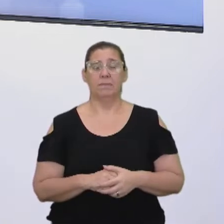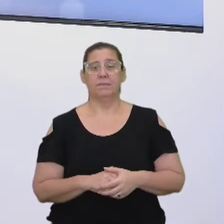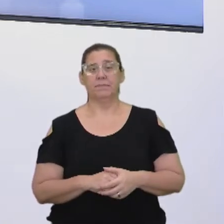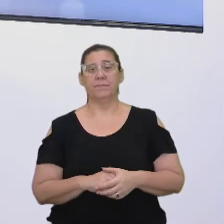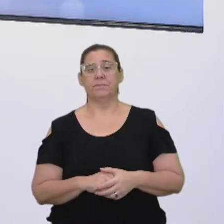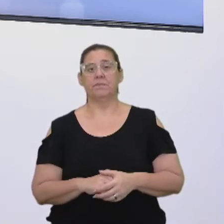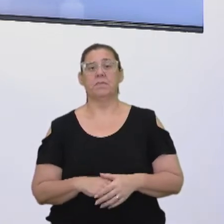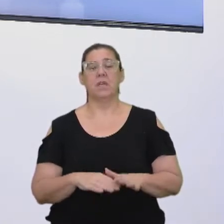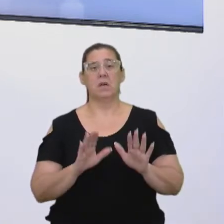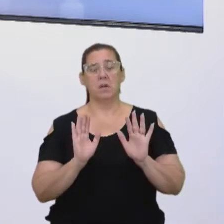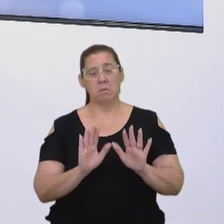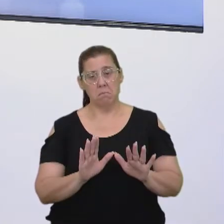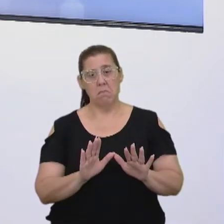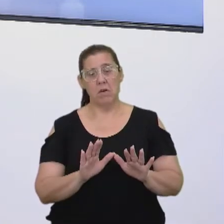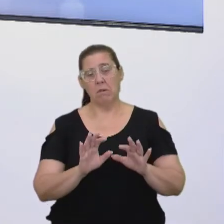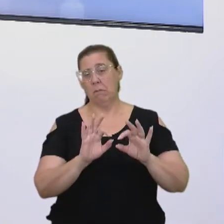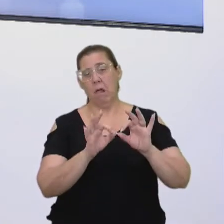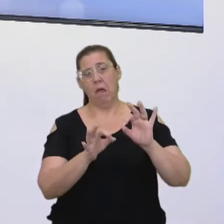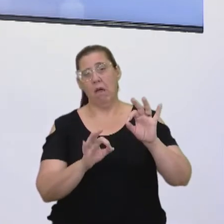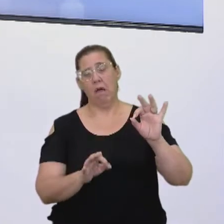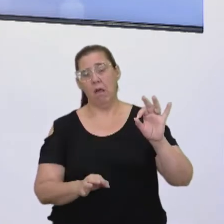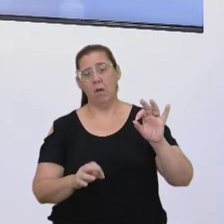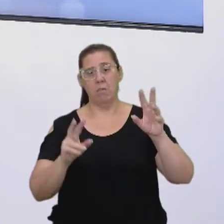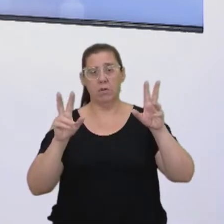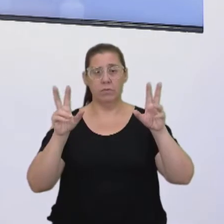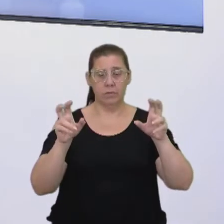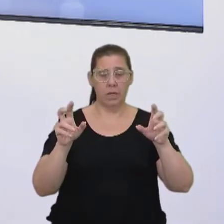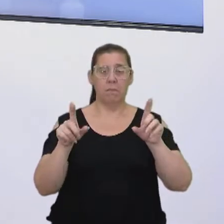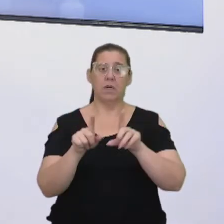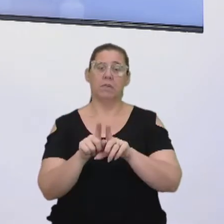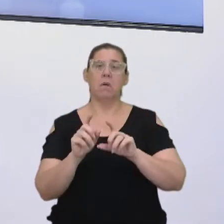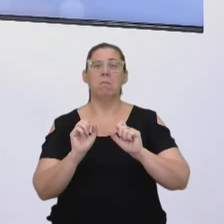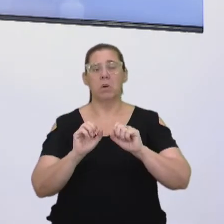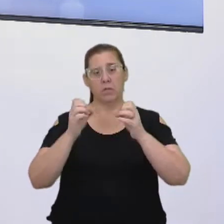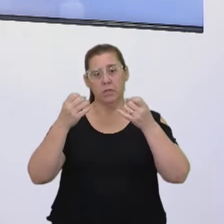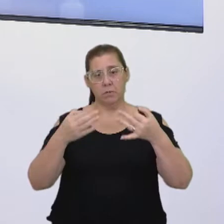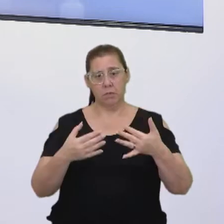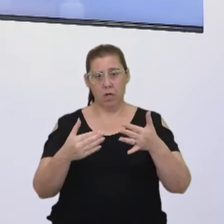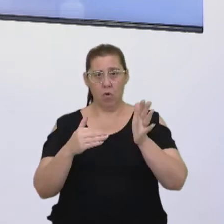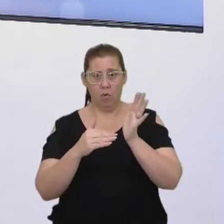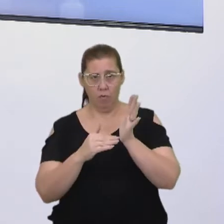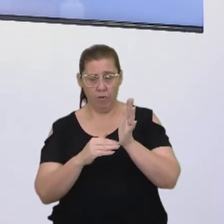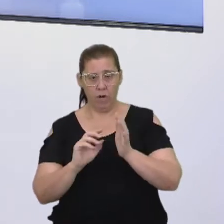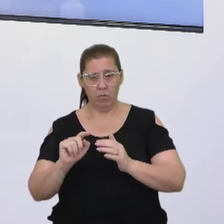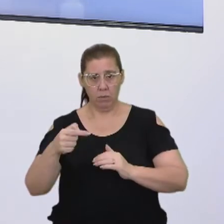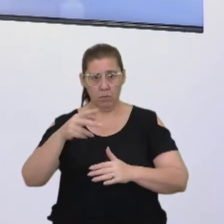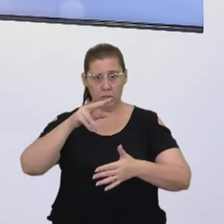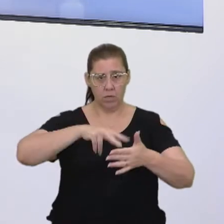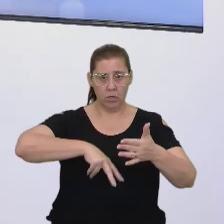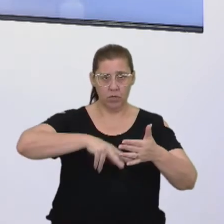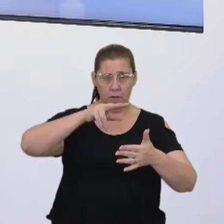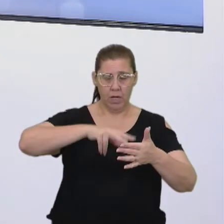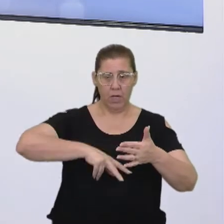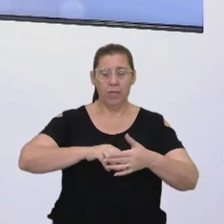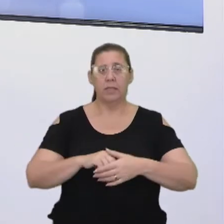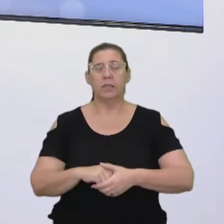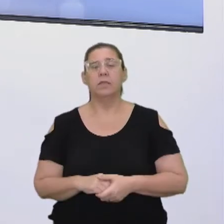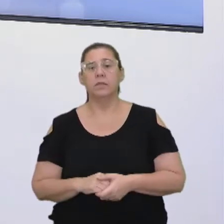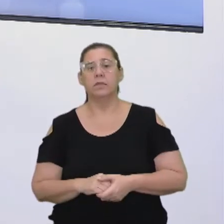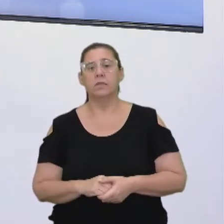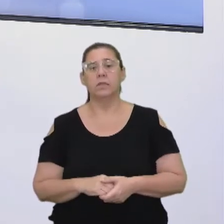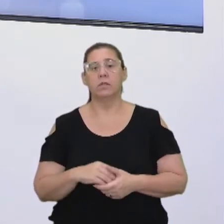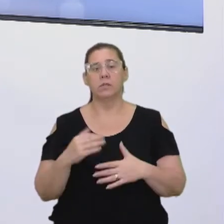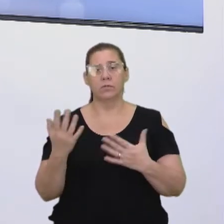Mas, para a gente não ficar se alongando muito nesse assunto e a gente também poder falar isso no final, depois que a gente lê sobre isso, a gente